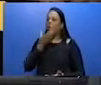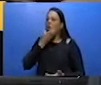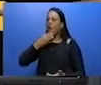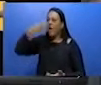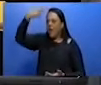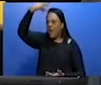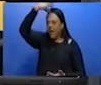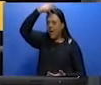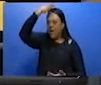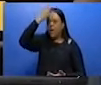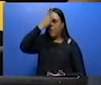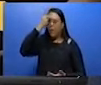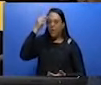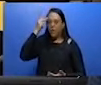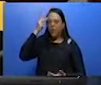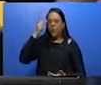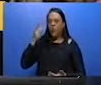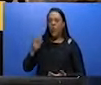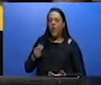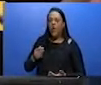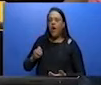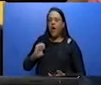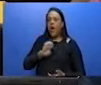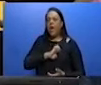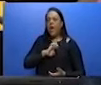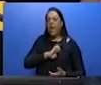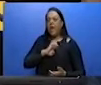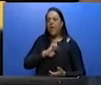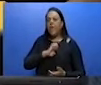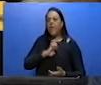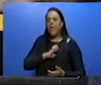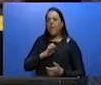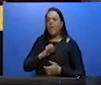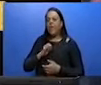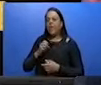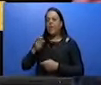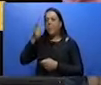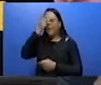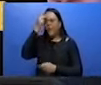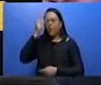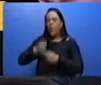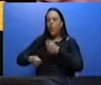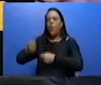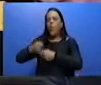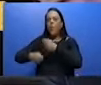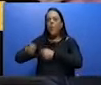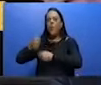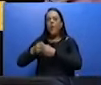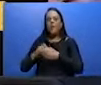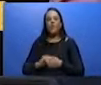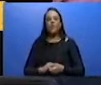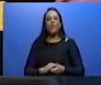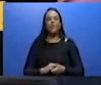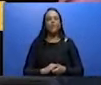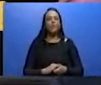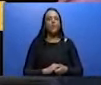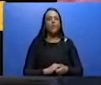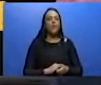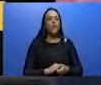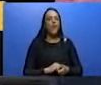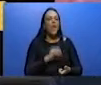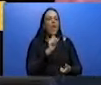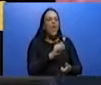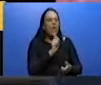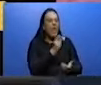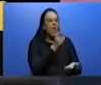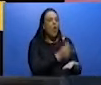comerciantes muito ricos, porque o açúcar era muito caro. Não era qualquer um que tinha açúcar. Então, no século XV, quem comprava